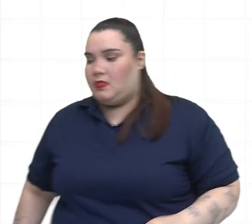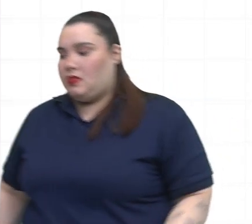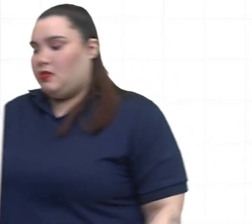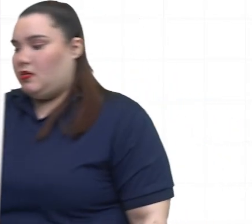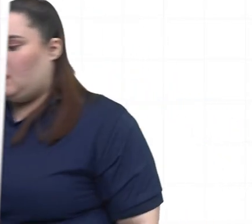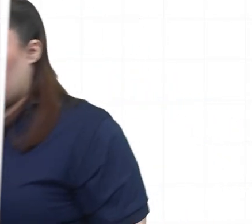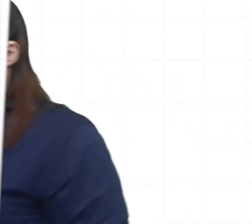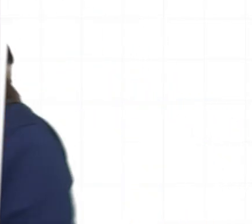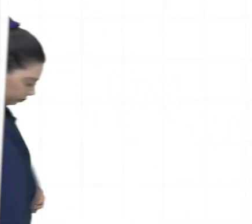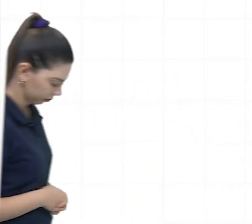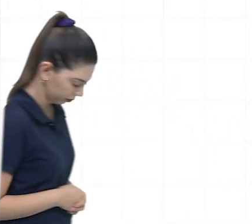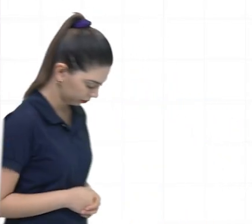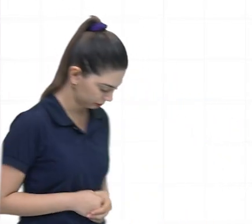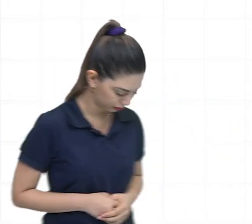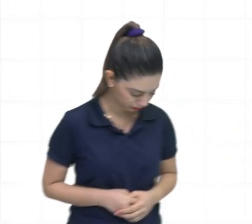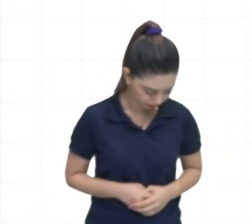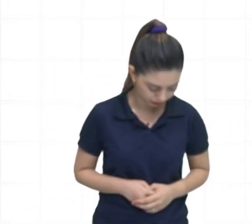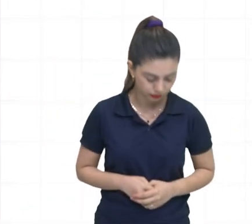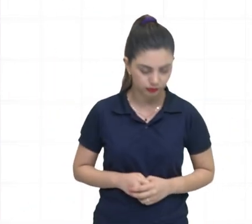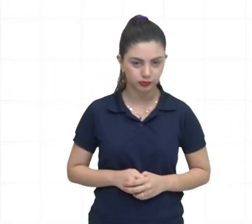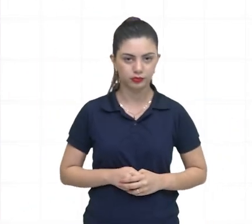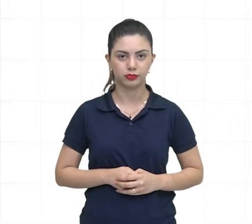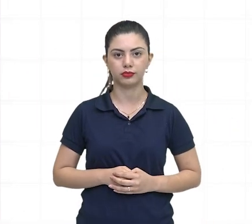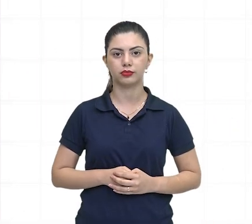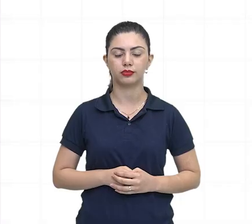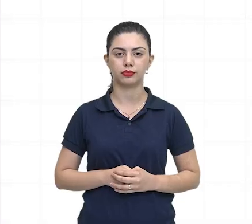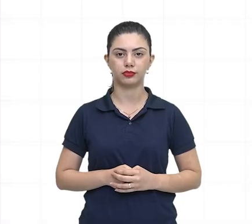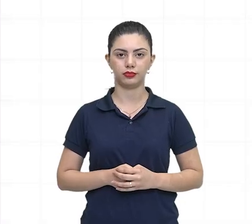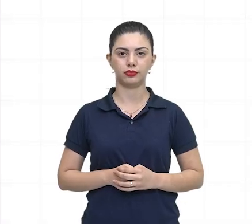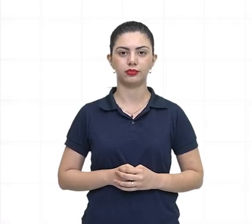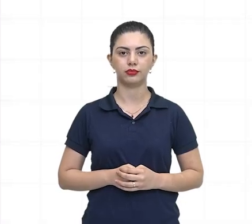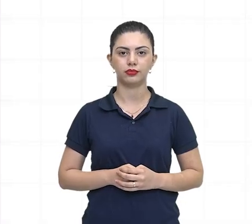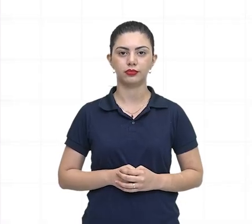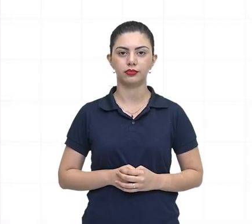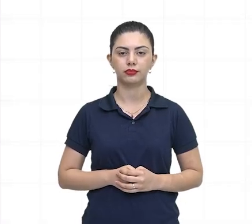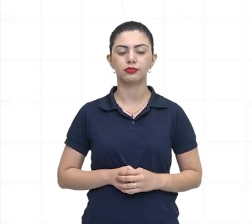diferencia, certo, uma ação para uma decisão? Uma ação é aquilo